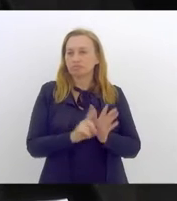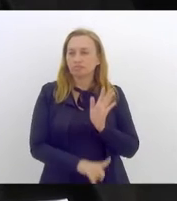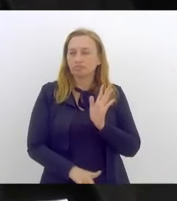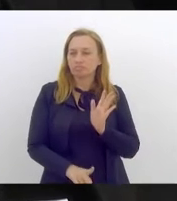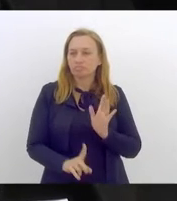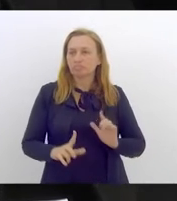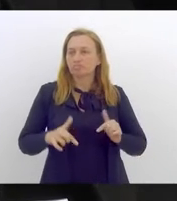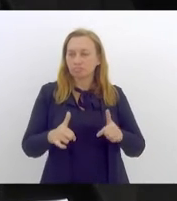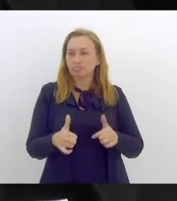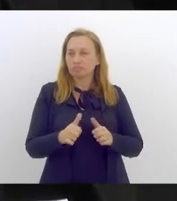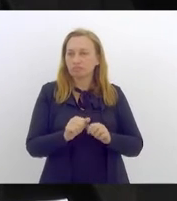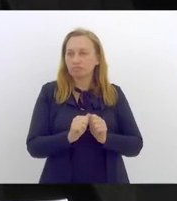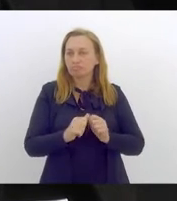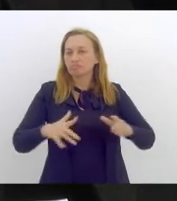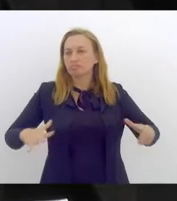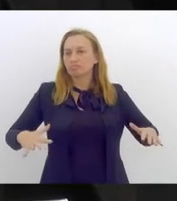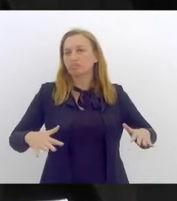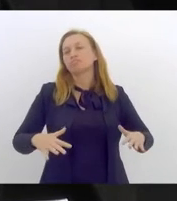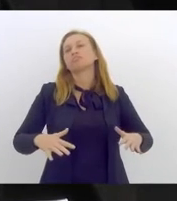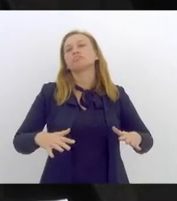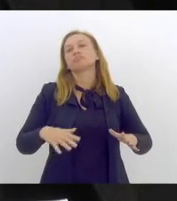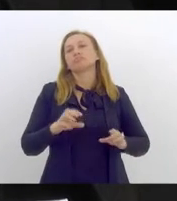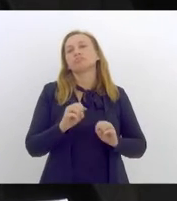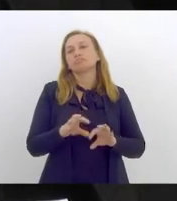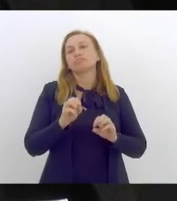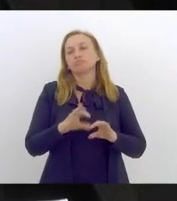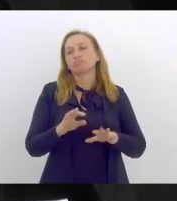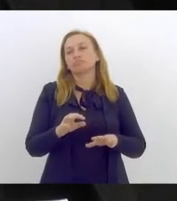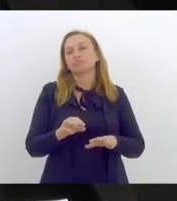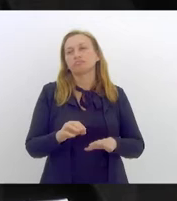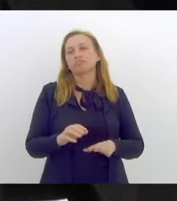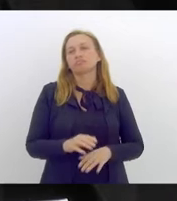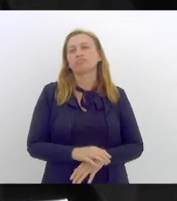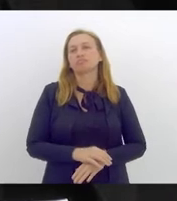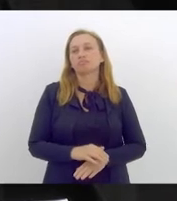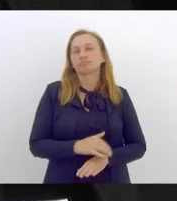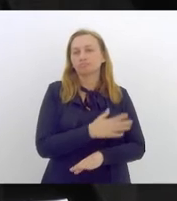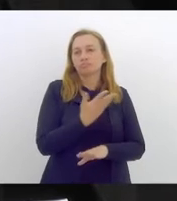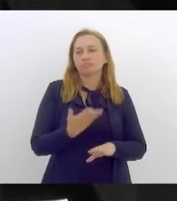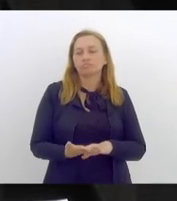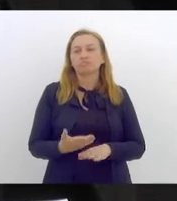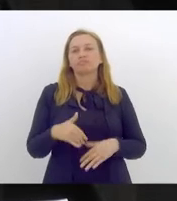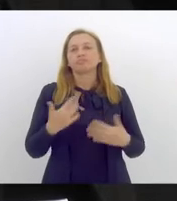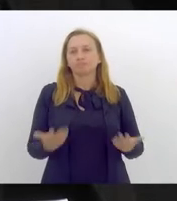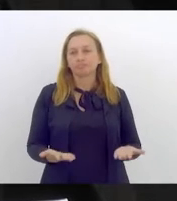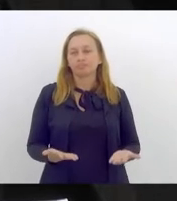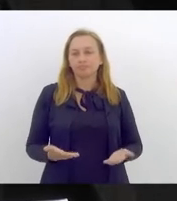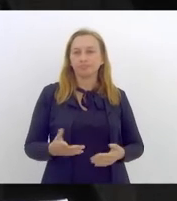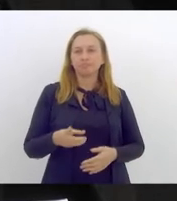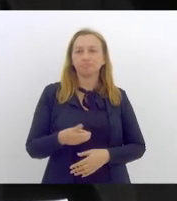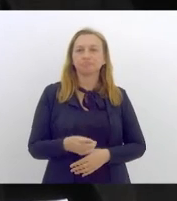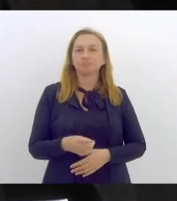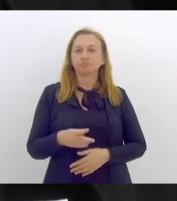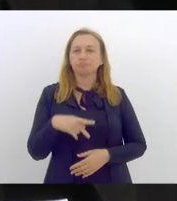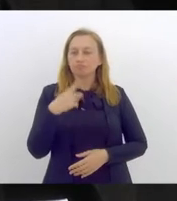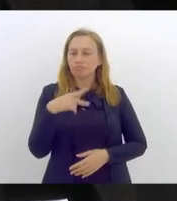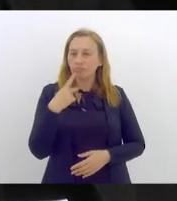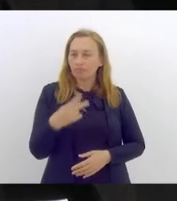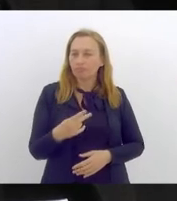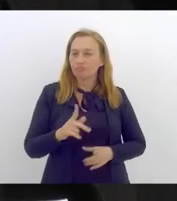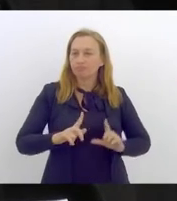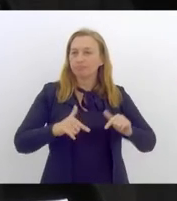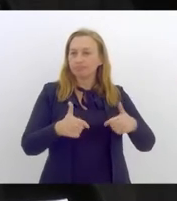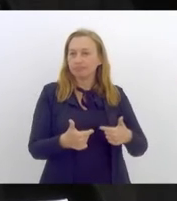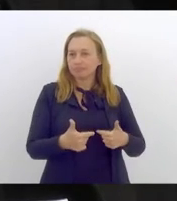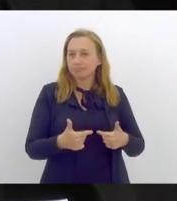ação ampliação da educação integral e educação de tempo integral, Luiz Paulo. Então, assim, quando a gente decompõe essas